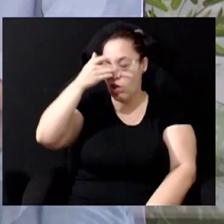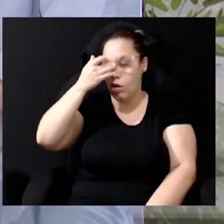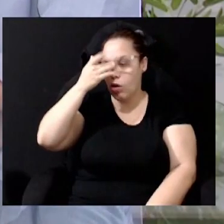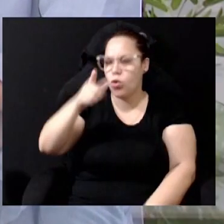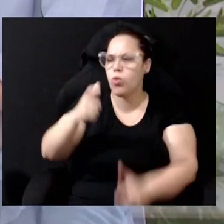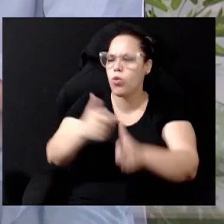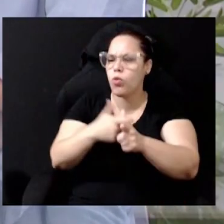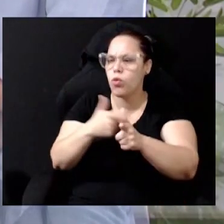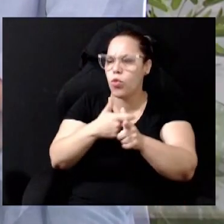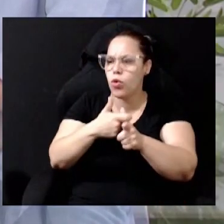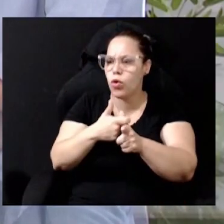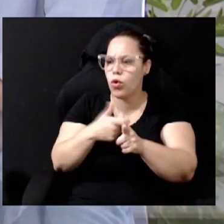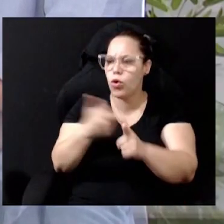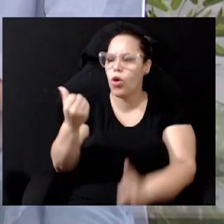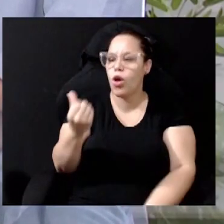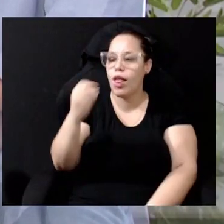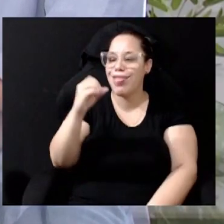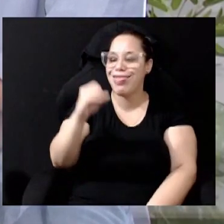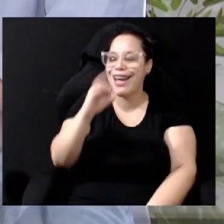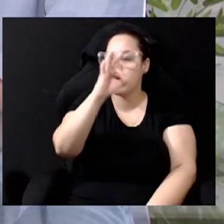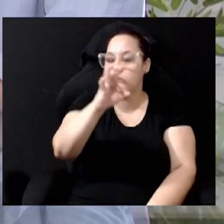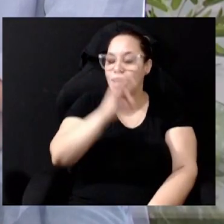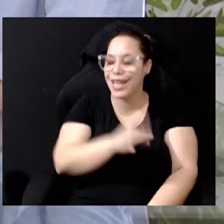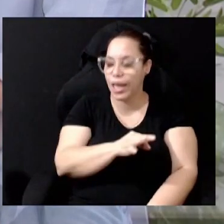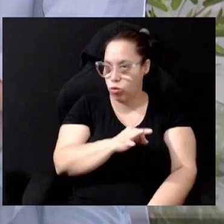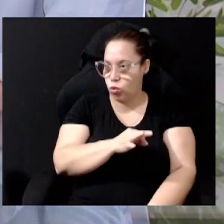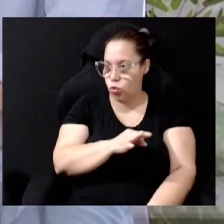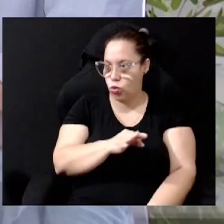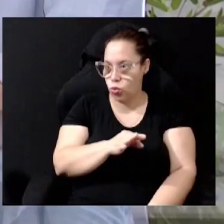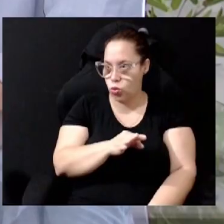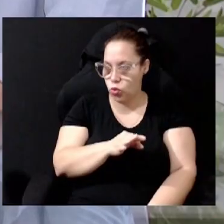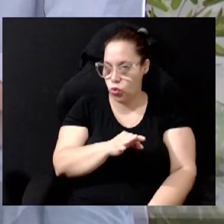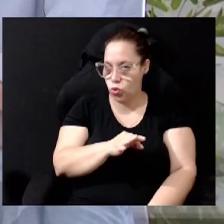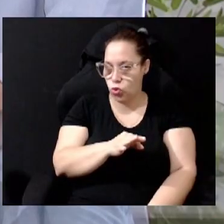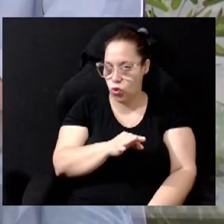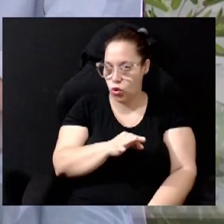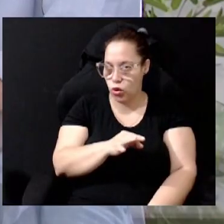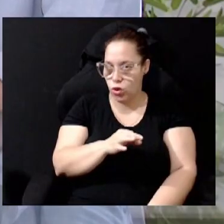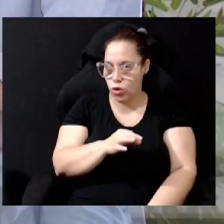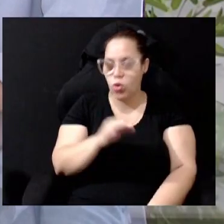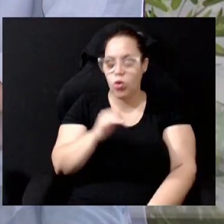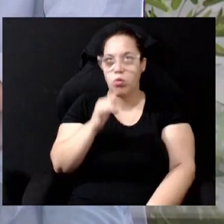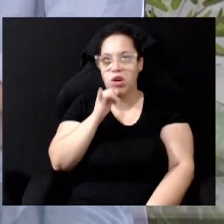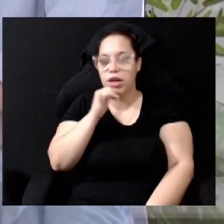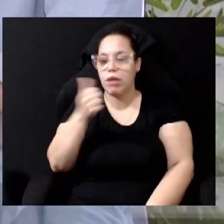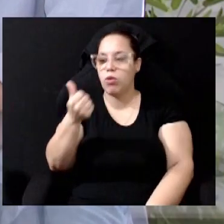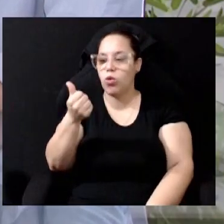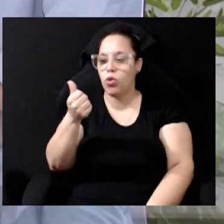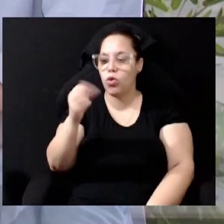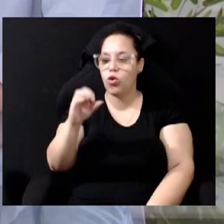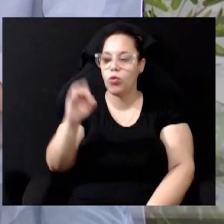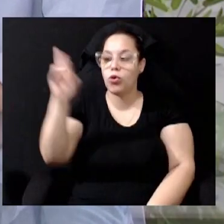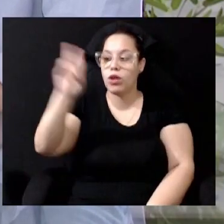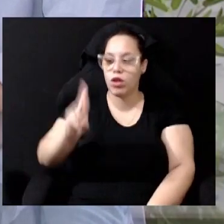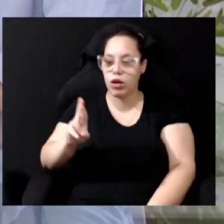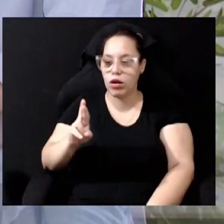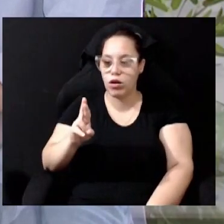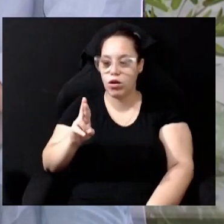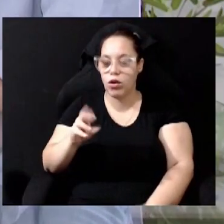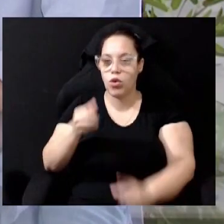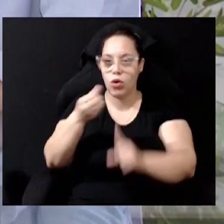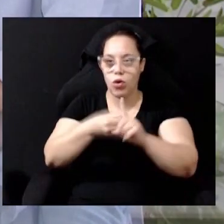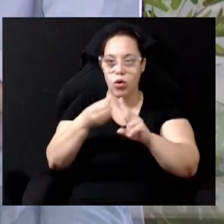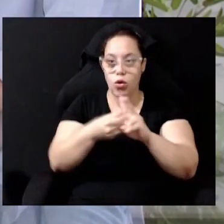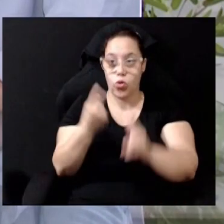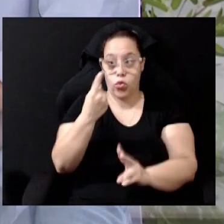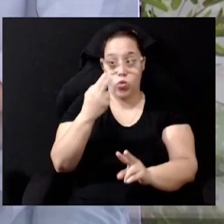de 10% sobre R$10. Isso vai te custar por mês R$1